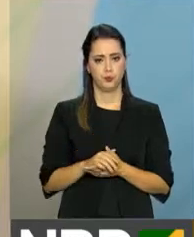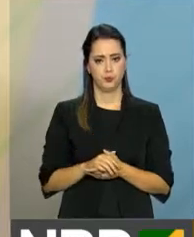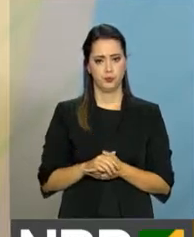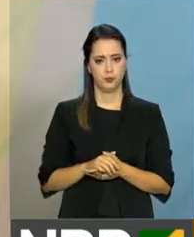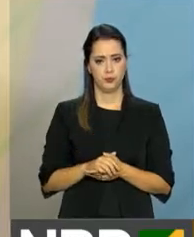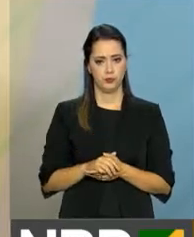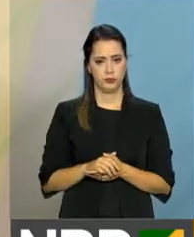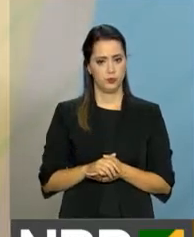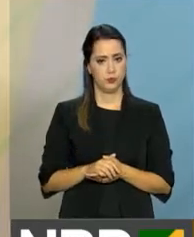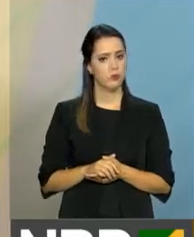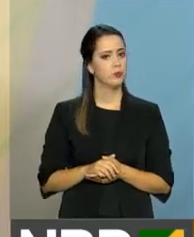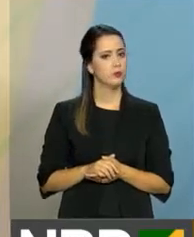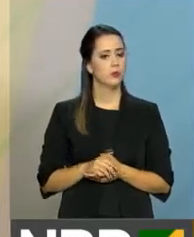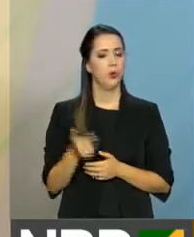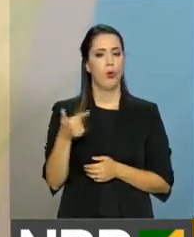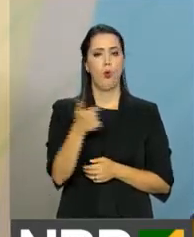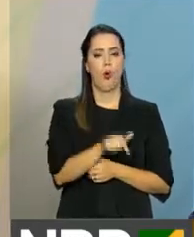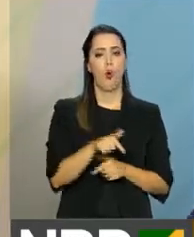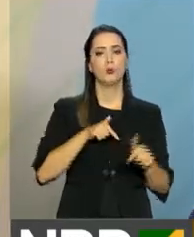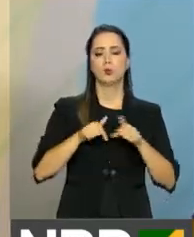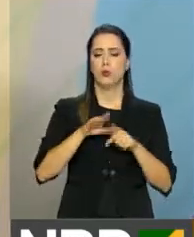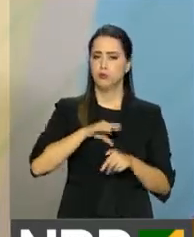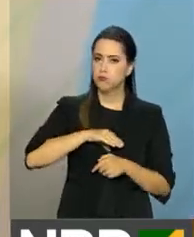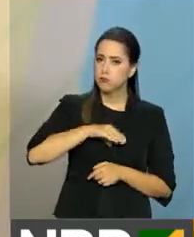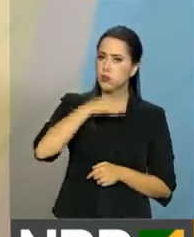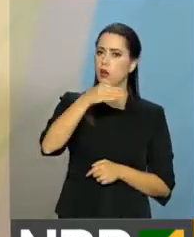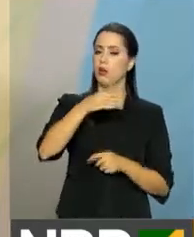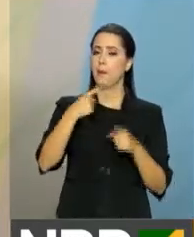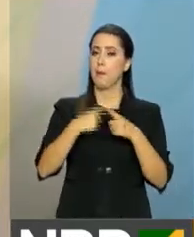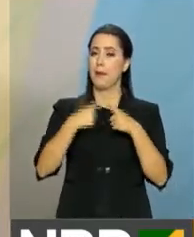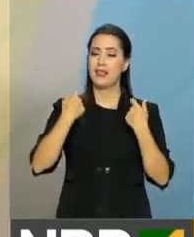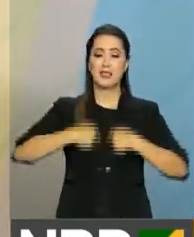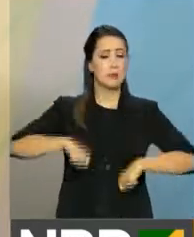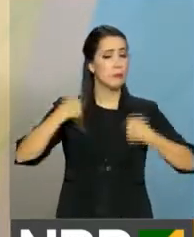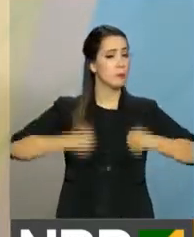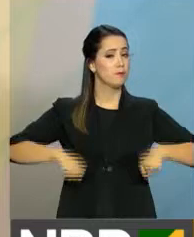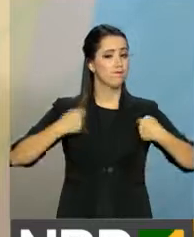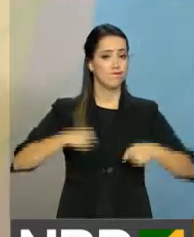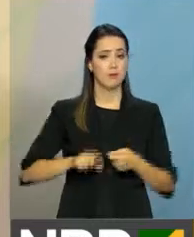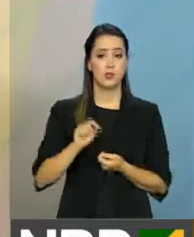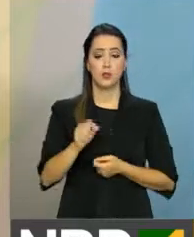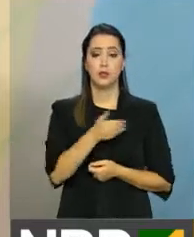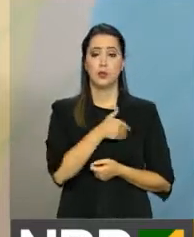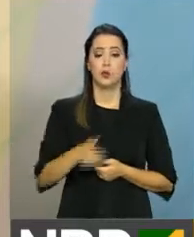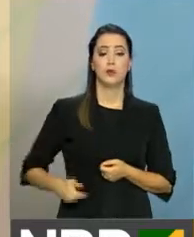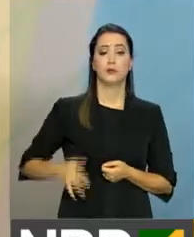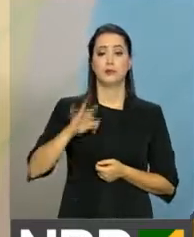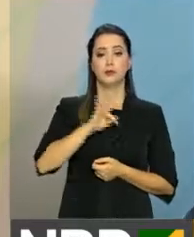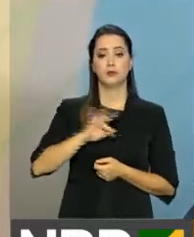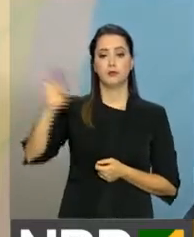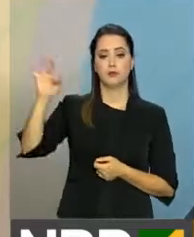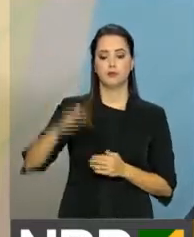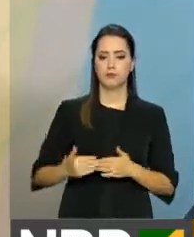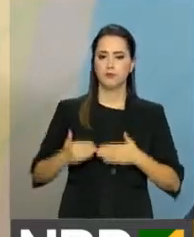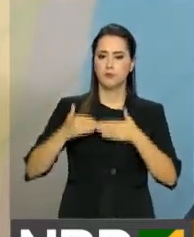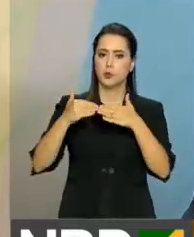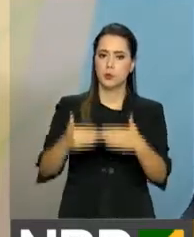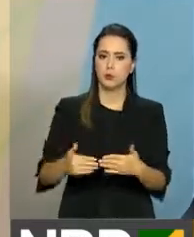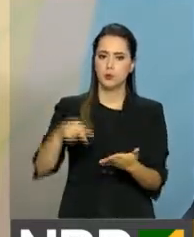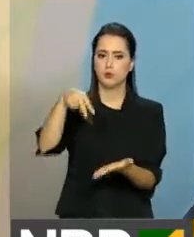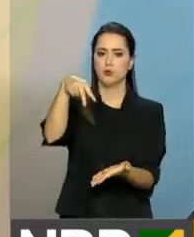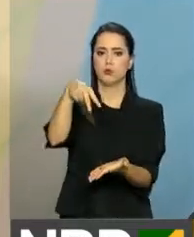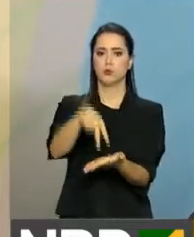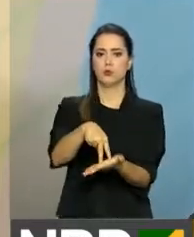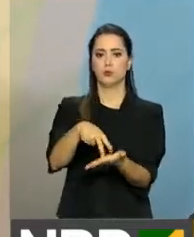de certa ousadia mas de necessidade plena que foi o governo federal em enfrentar a questão da